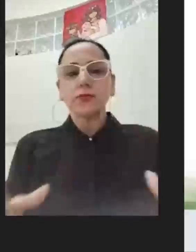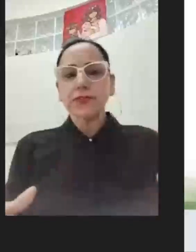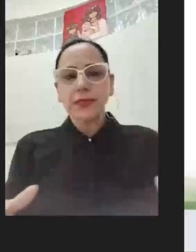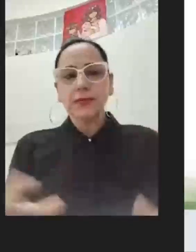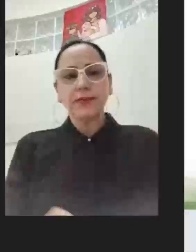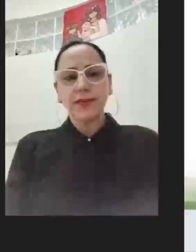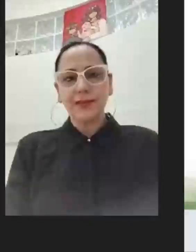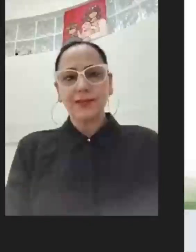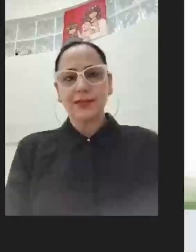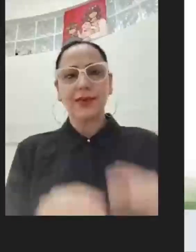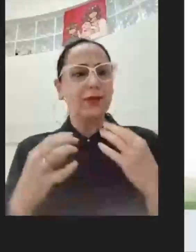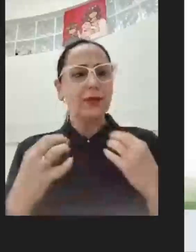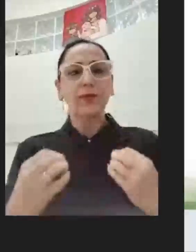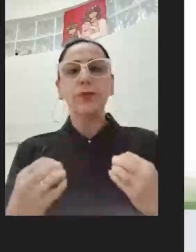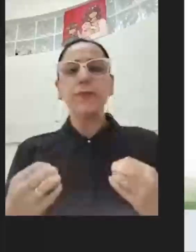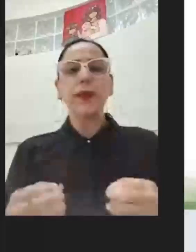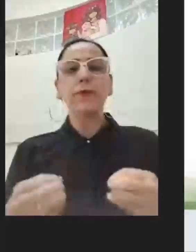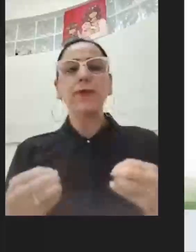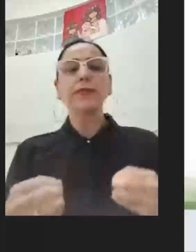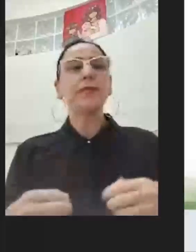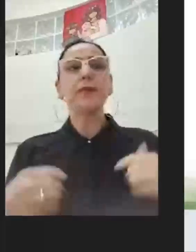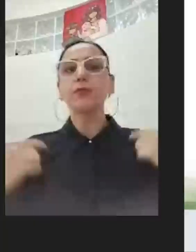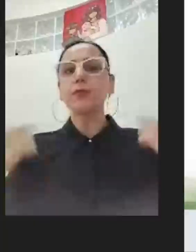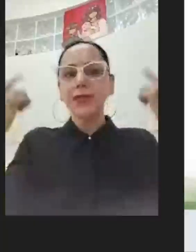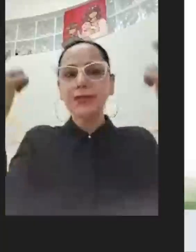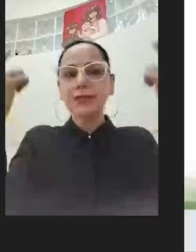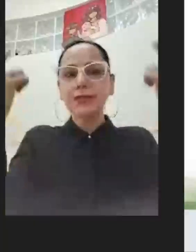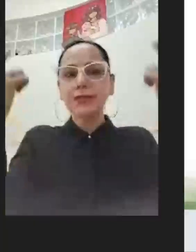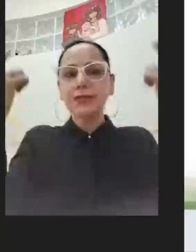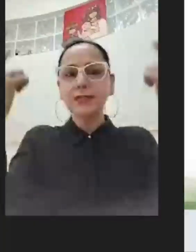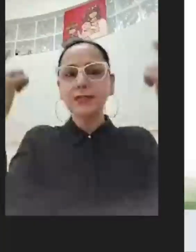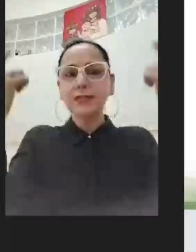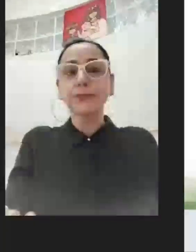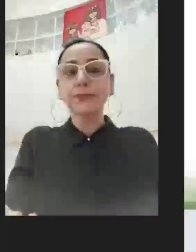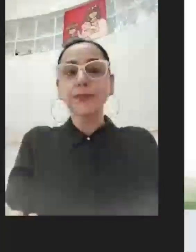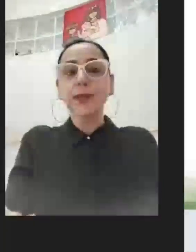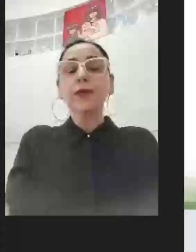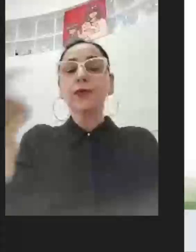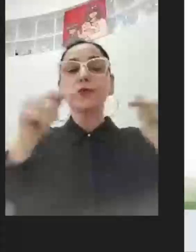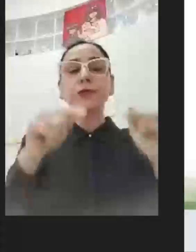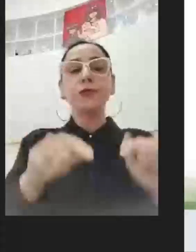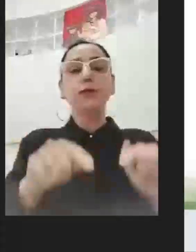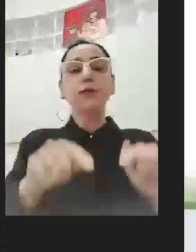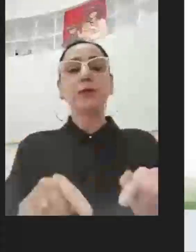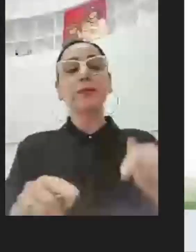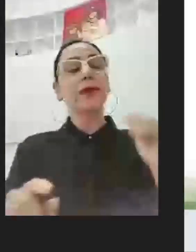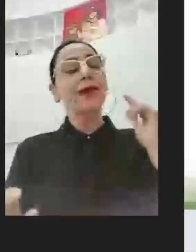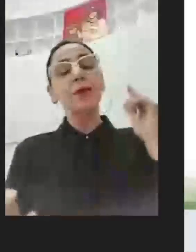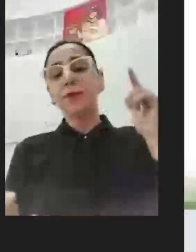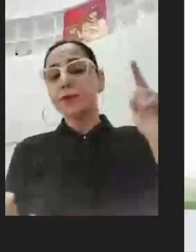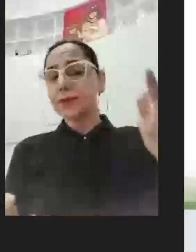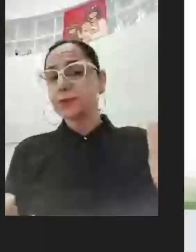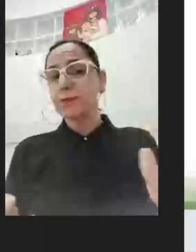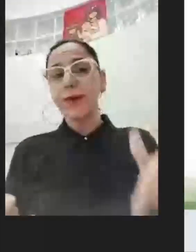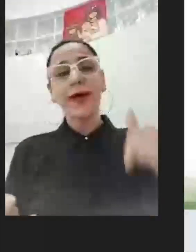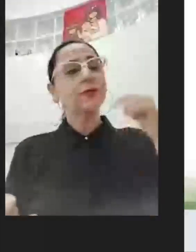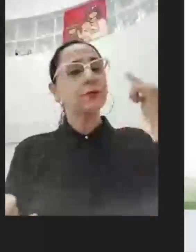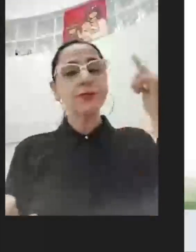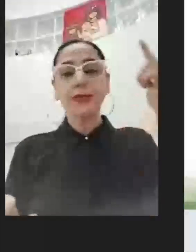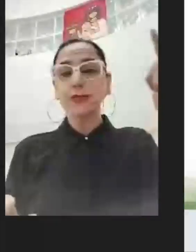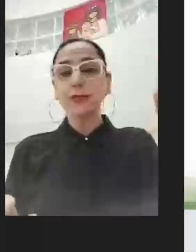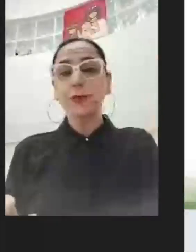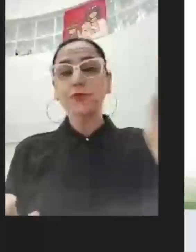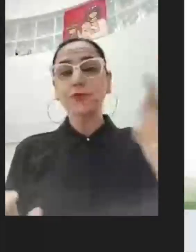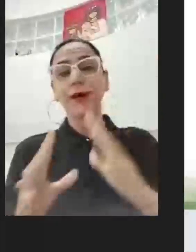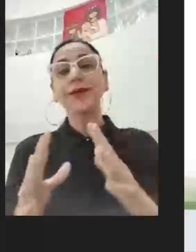Fisiologicamente, não tem como ser diferente. Eu ganhei um bebê, eu passei pelo processo da gestação. Quando nasceu meu bebê, é o processo